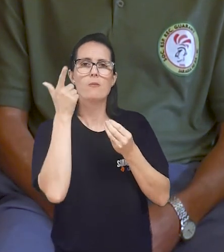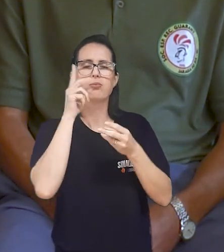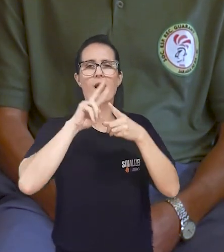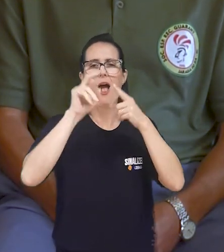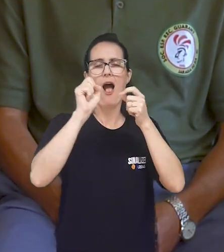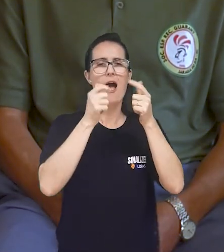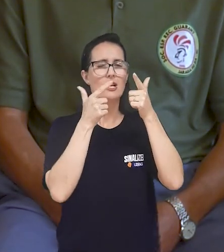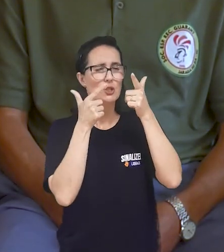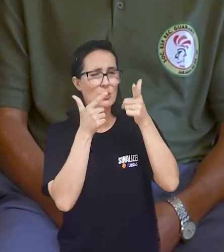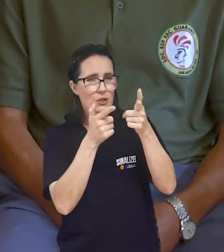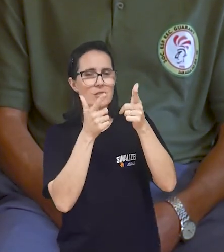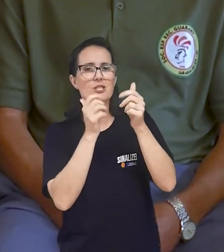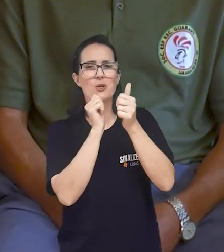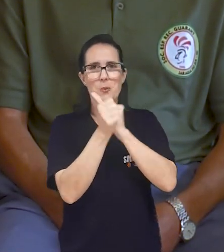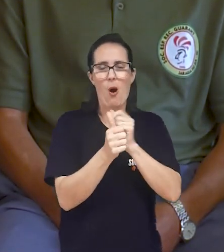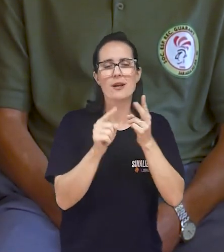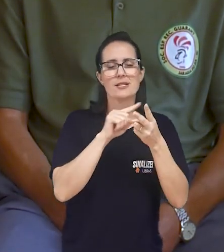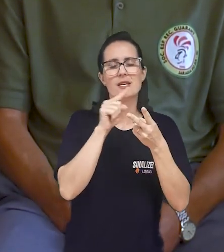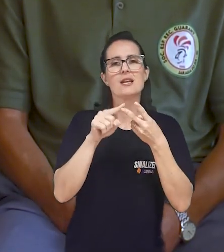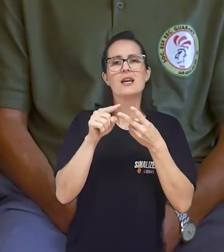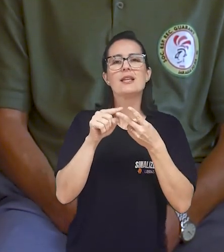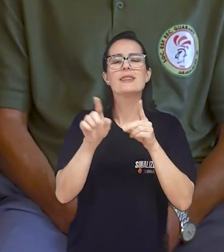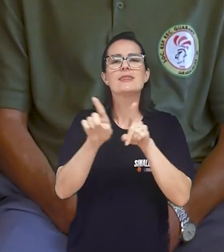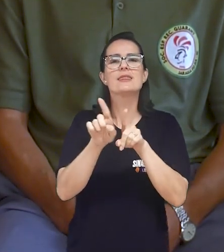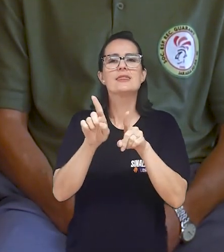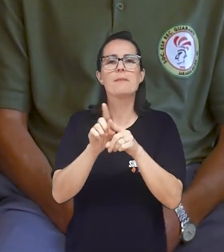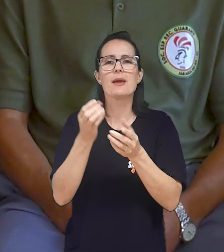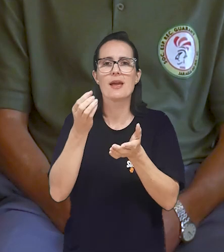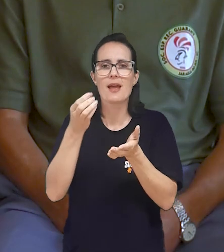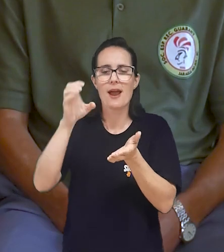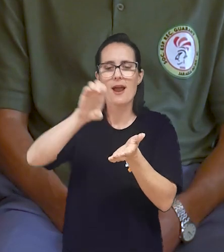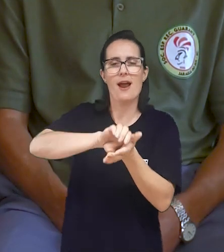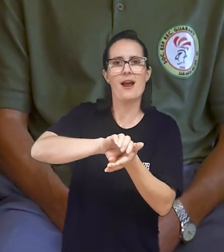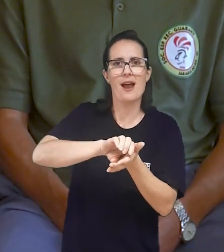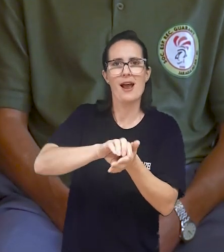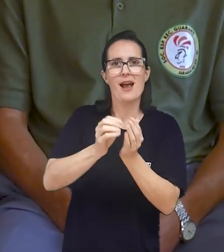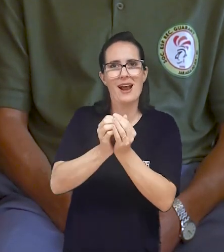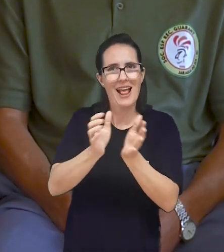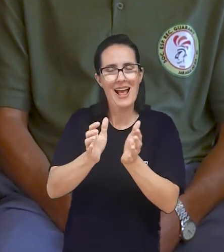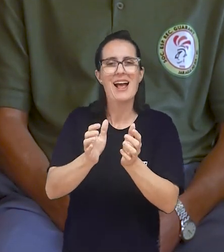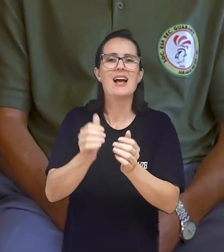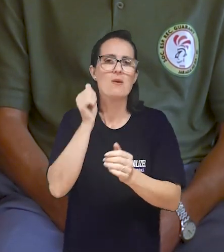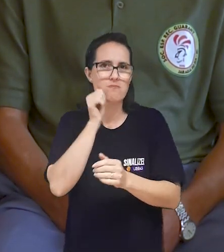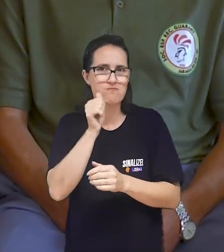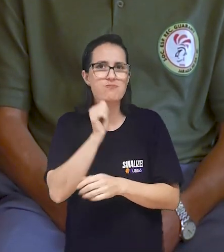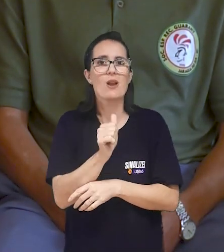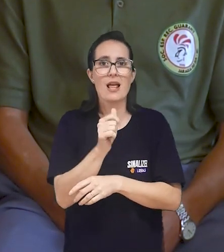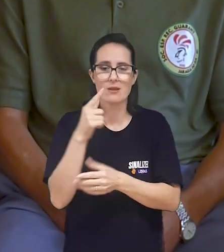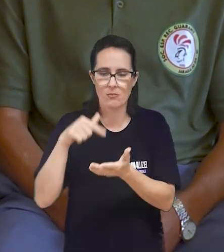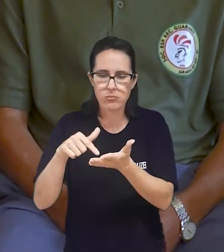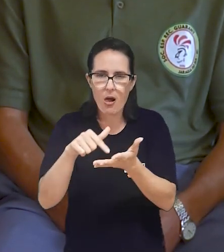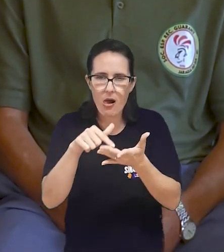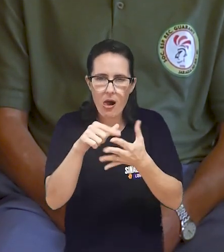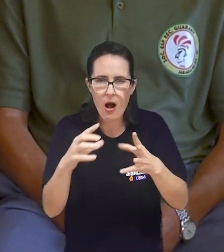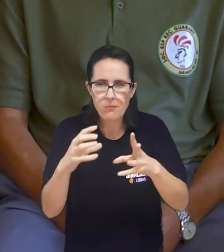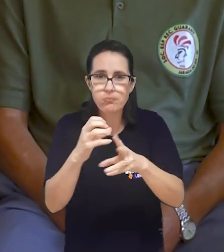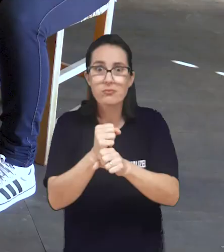outra é através do caneco. Então só as mulheres jogam no caneco, a pontuação mais alta do dia é que faz a festa